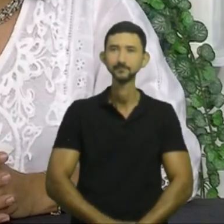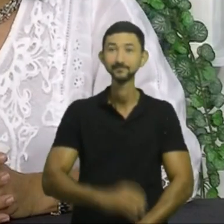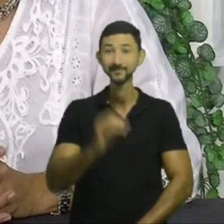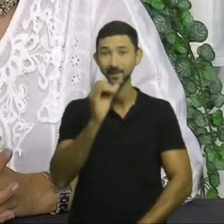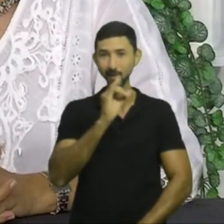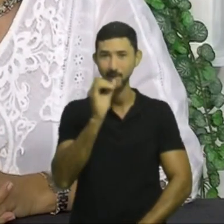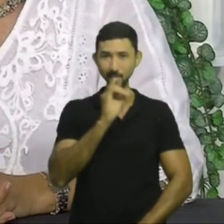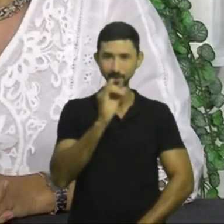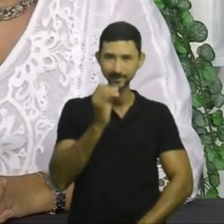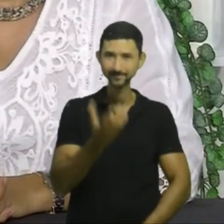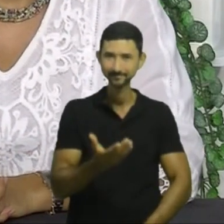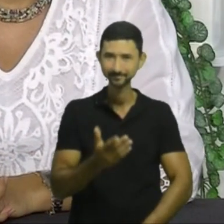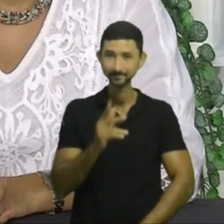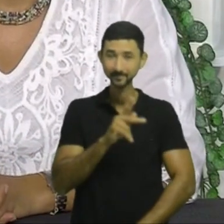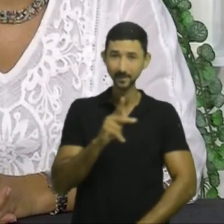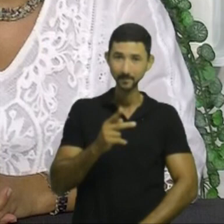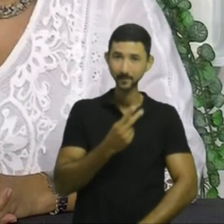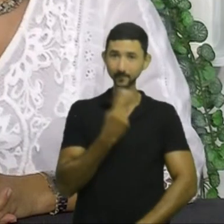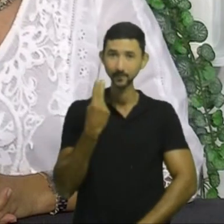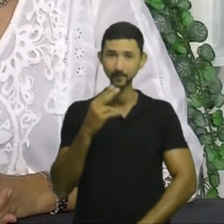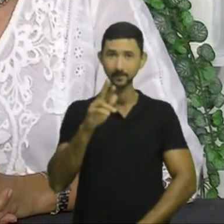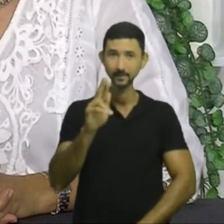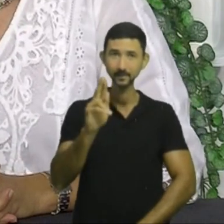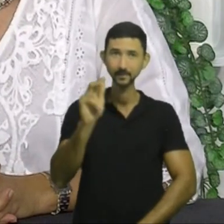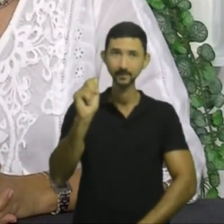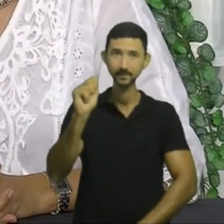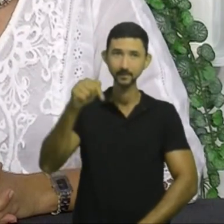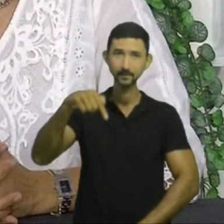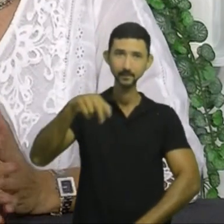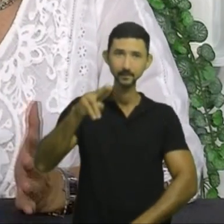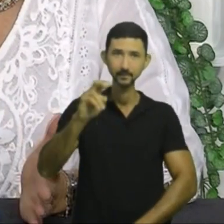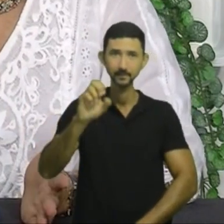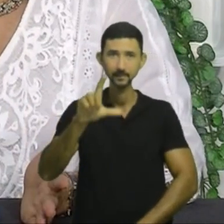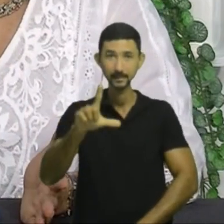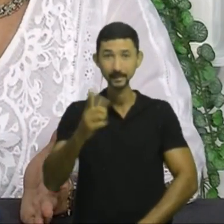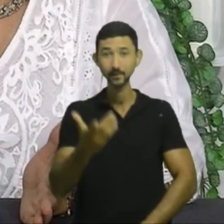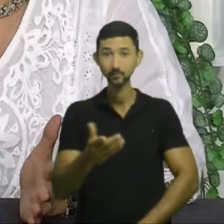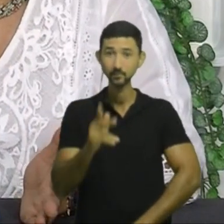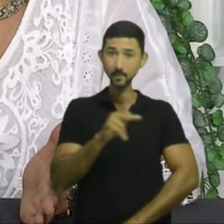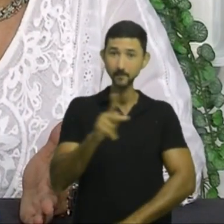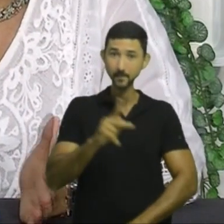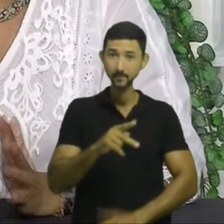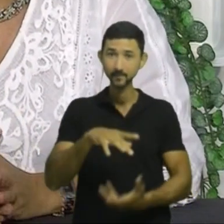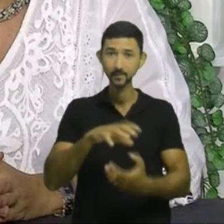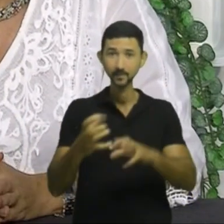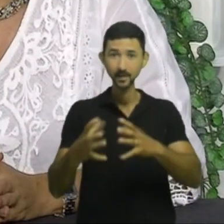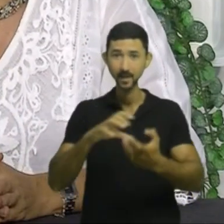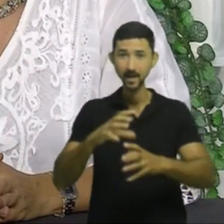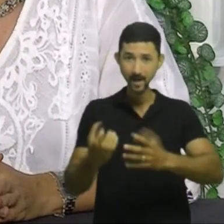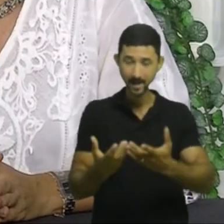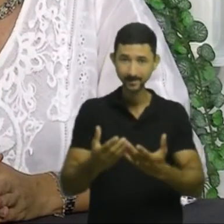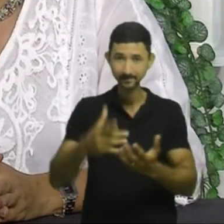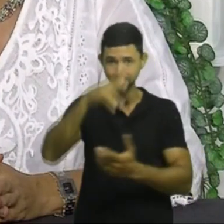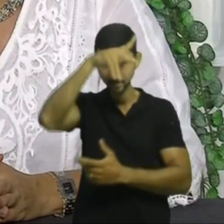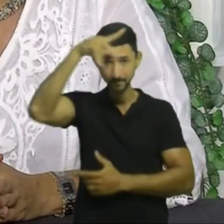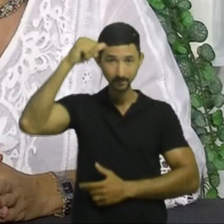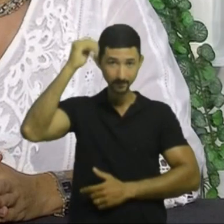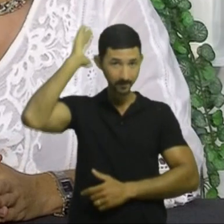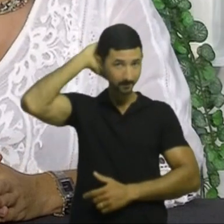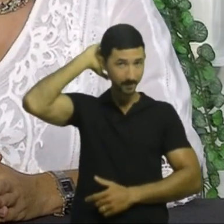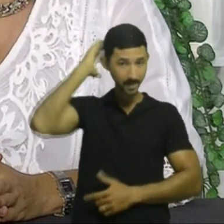Olá, eu sou a professora Raquel Veiga e sou professora de artes da Rede Municipal de Ensino de